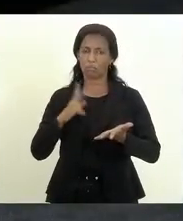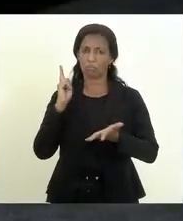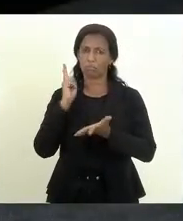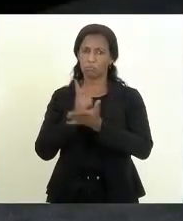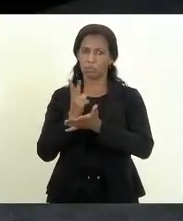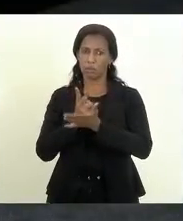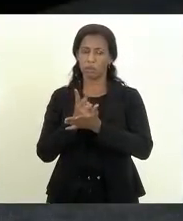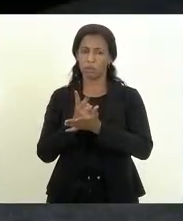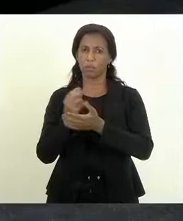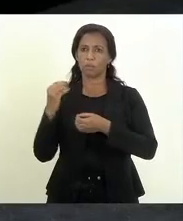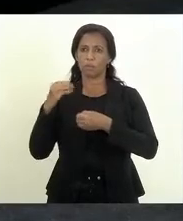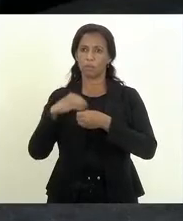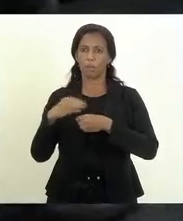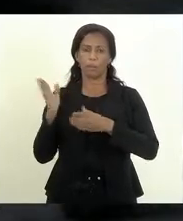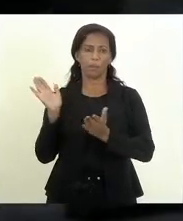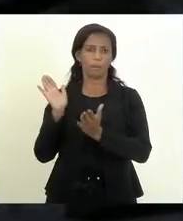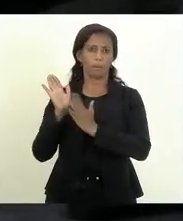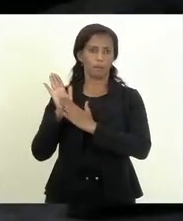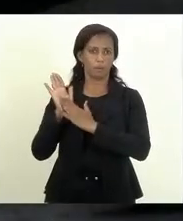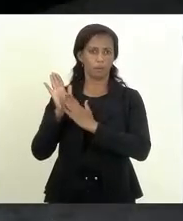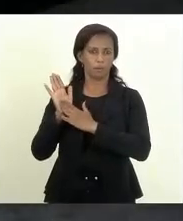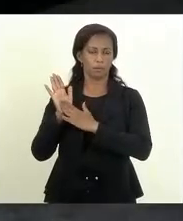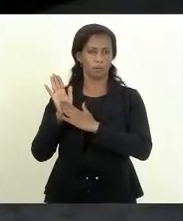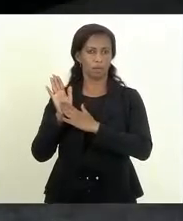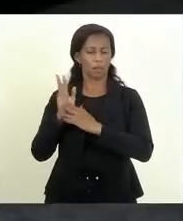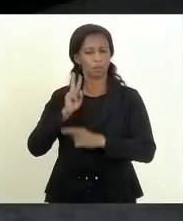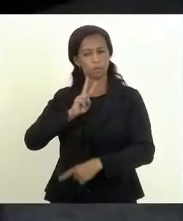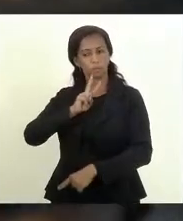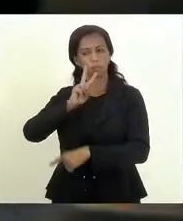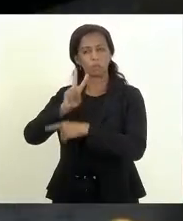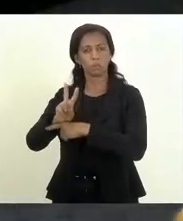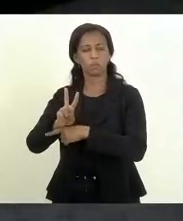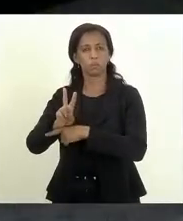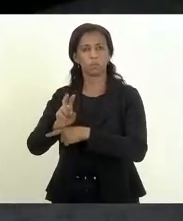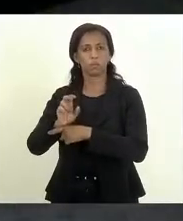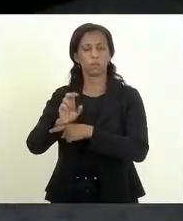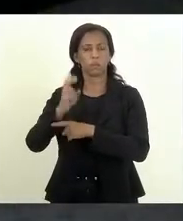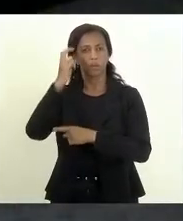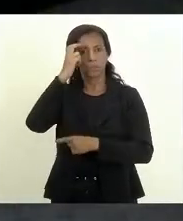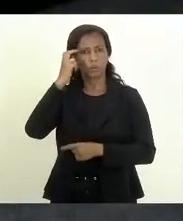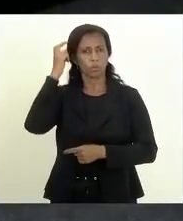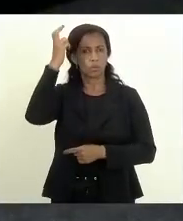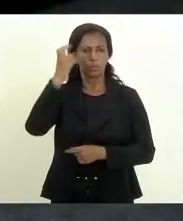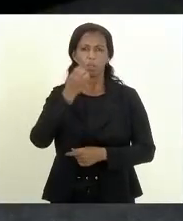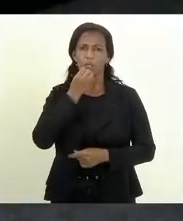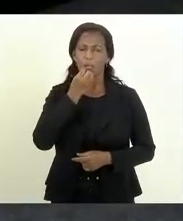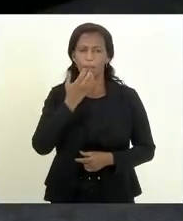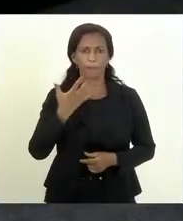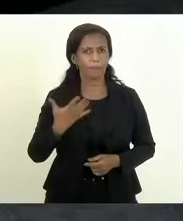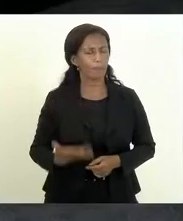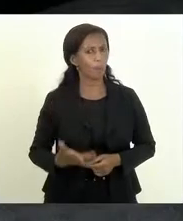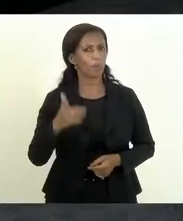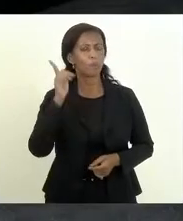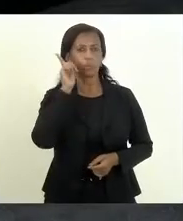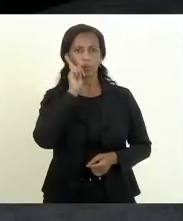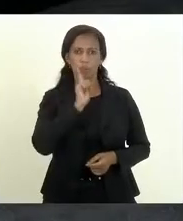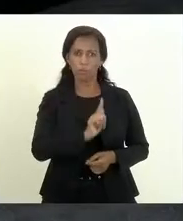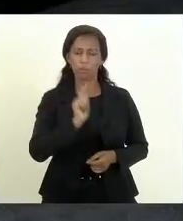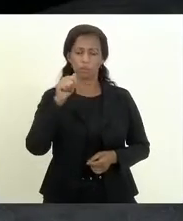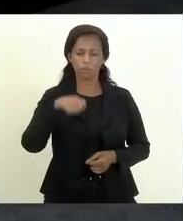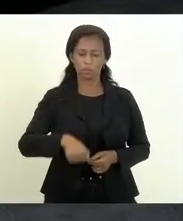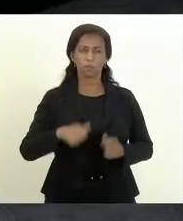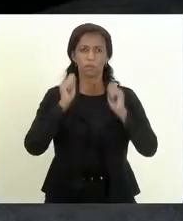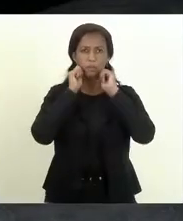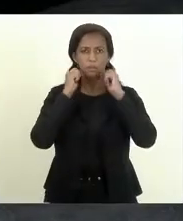meu mandato e a minha militância em defesa da cultura. E que bom que conseguimos,